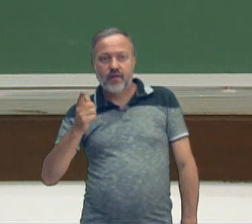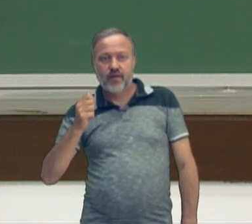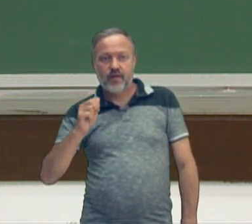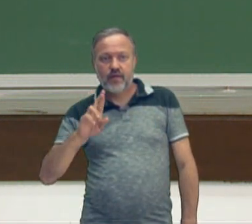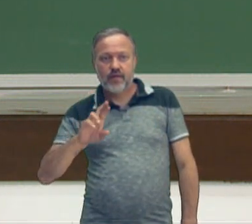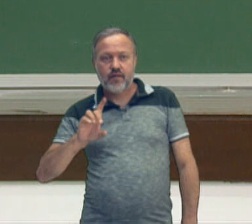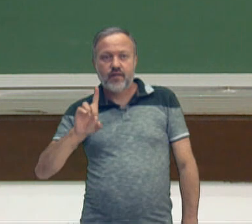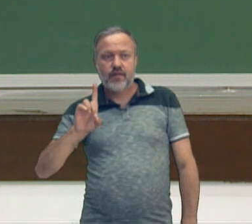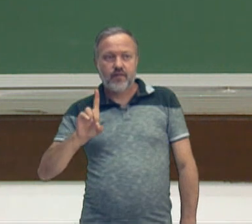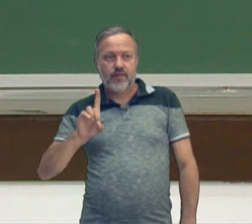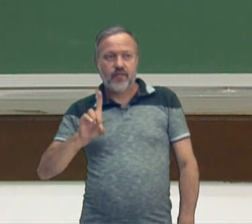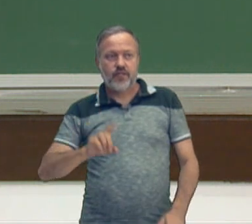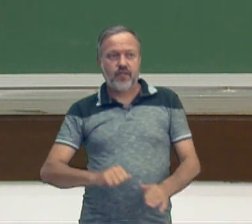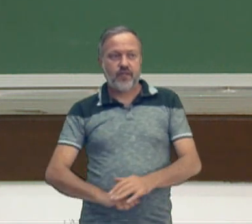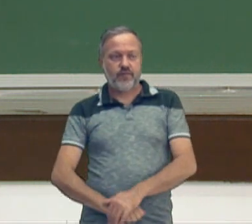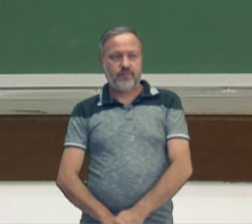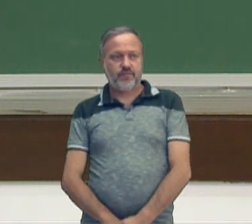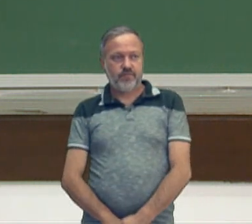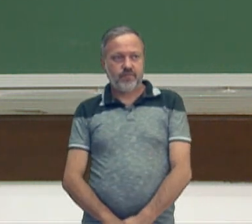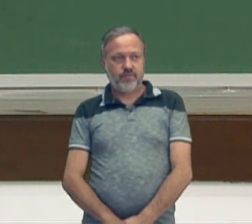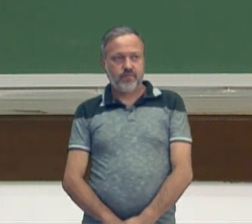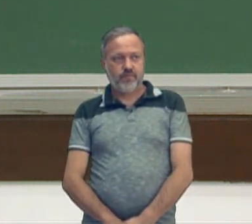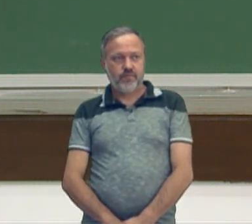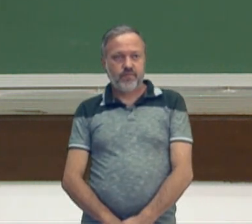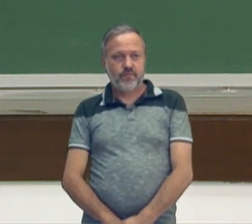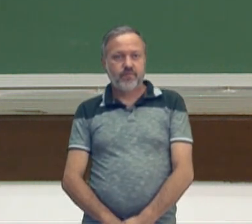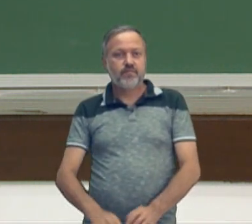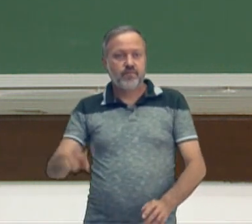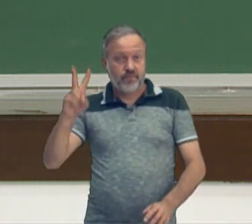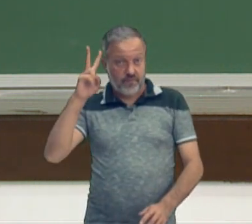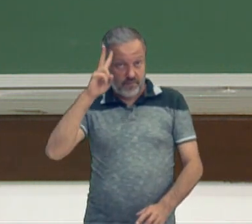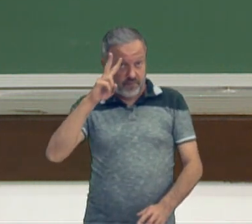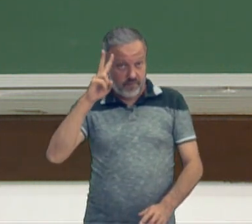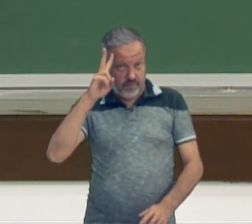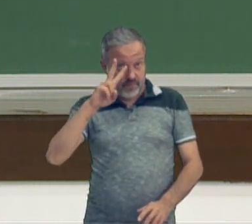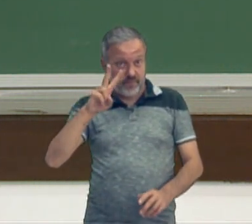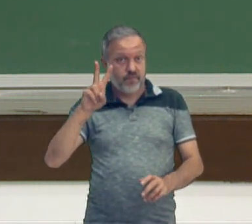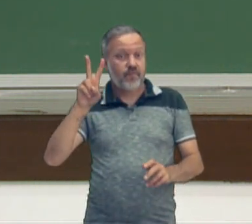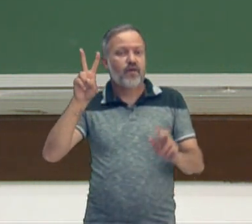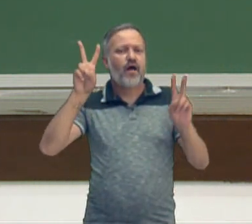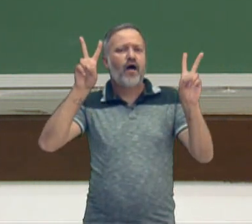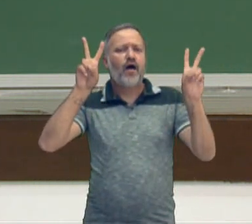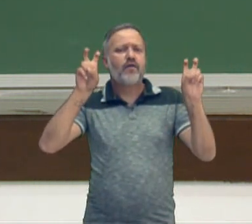aula a partir de agora. Retomando, o que é demografia?